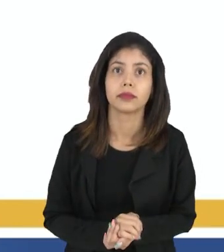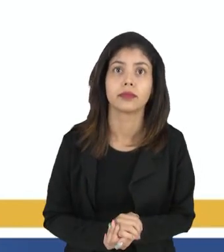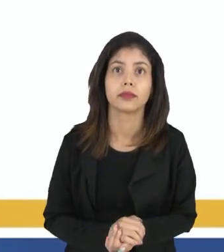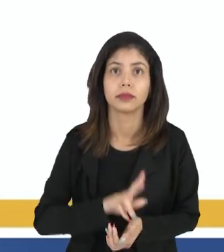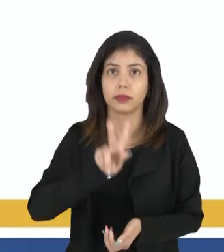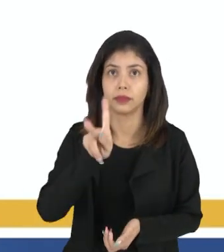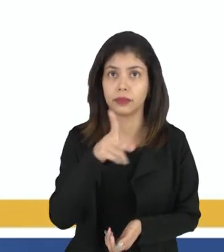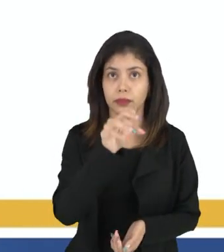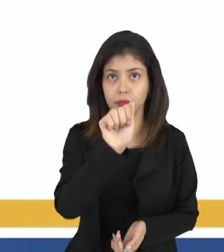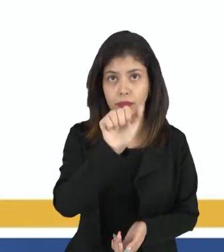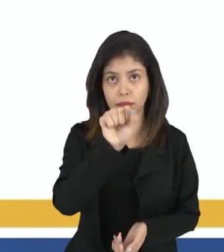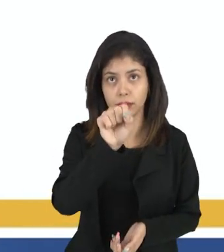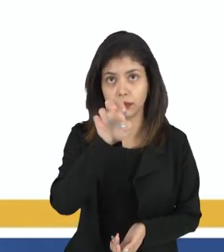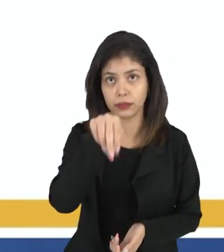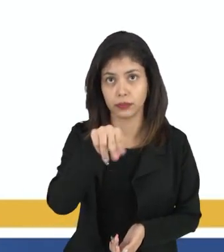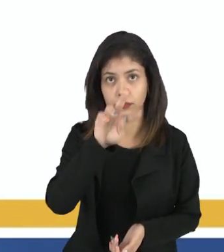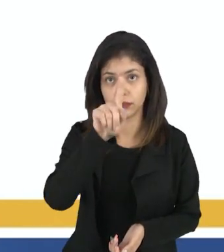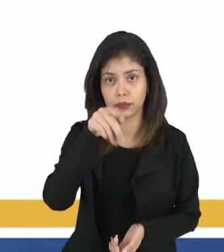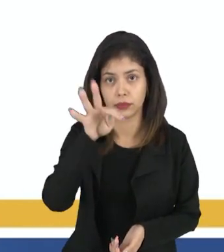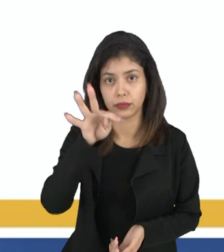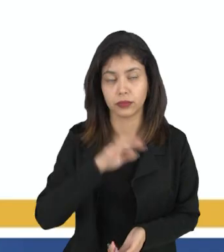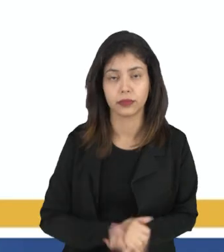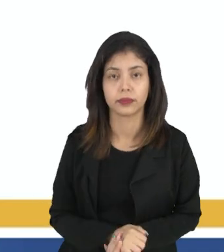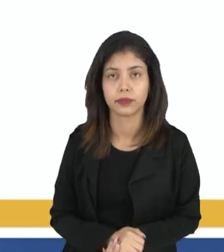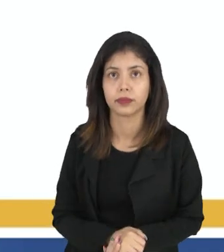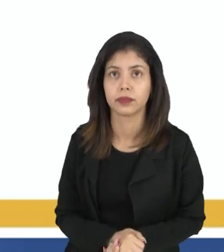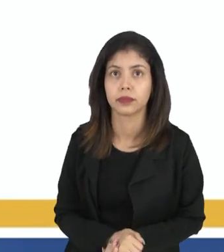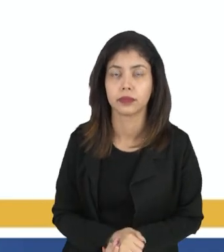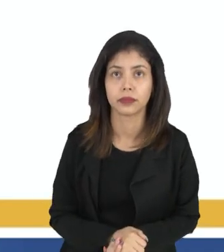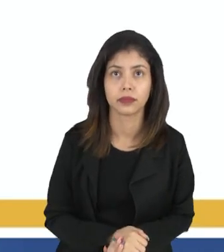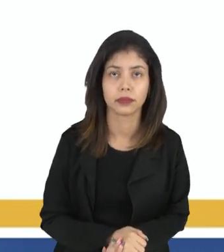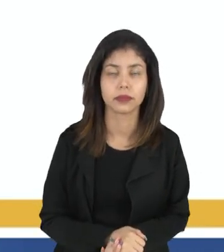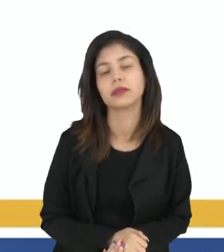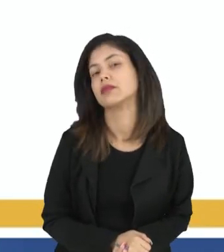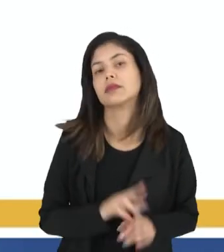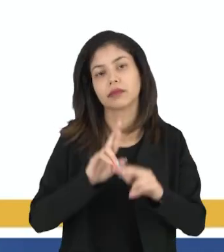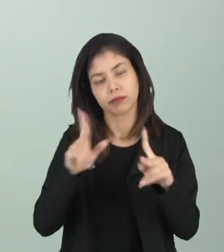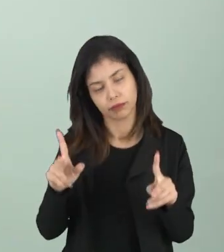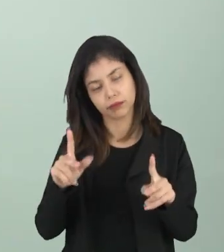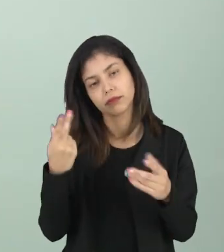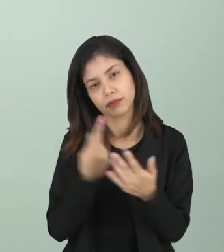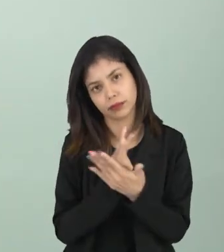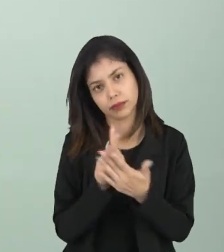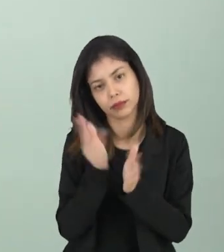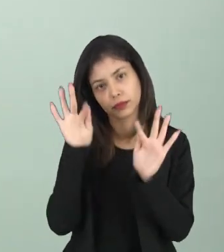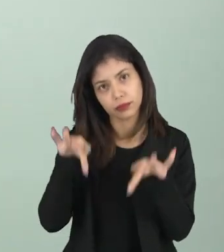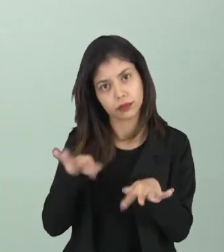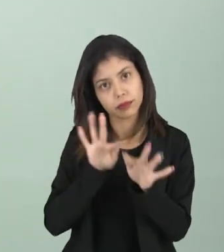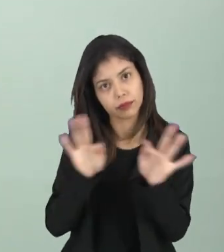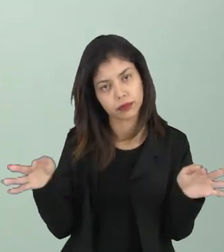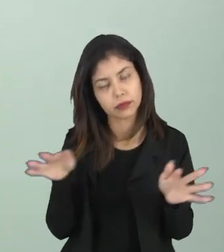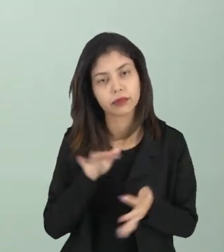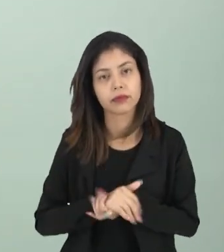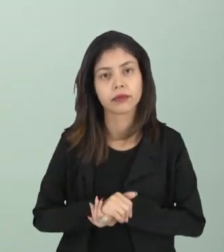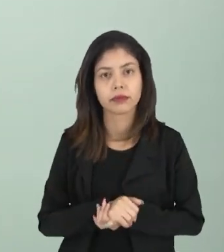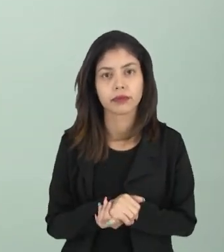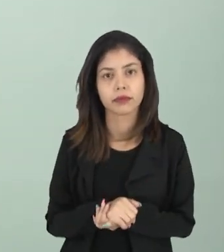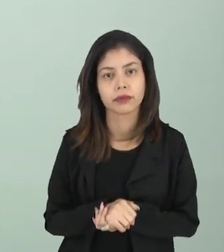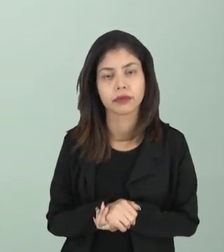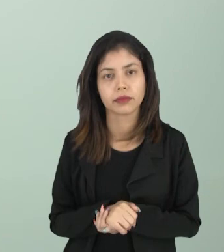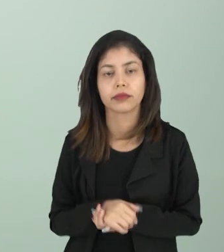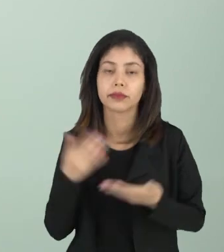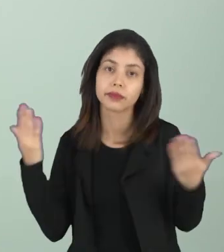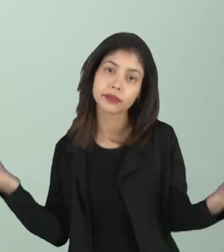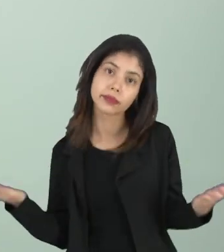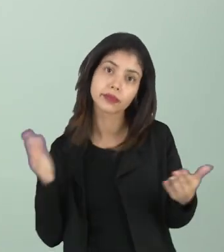has not não é desse jeito, gente. É hasn't. Ok?